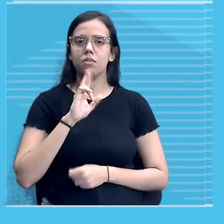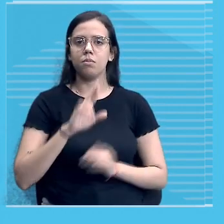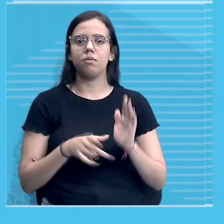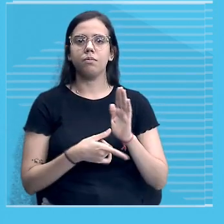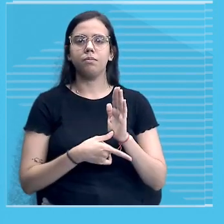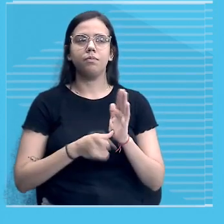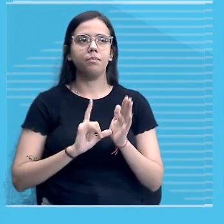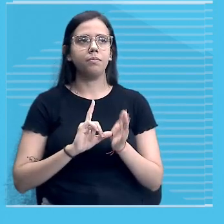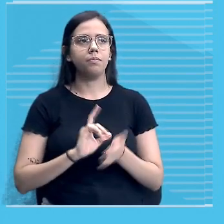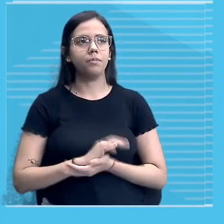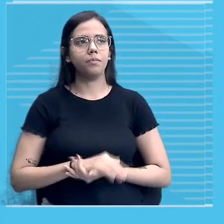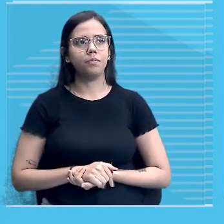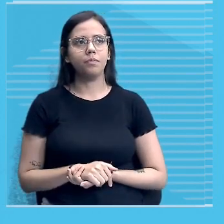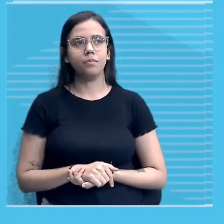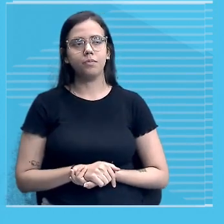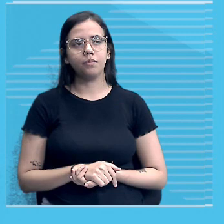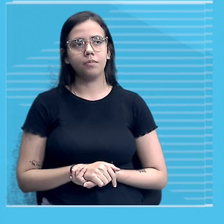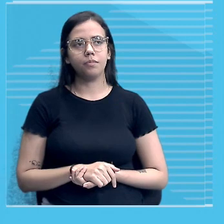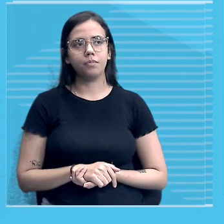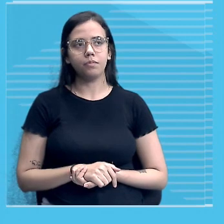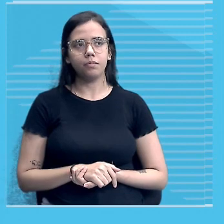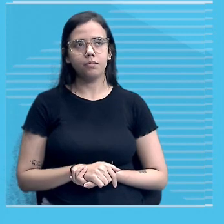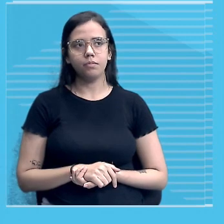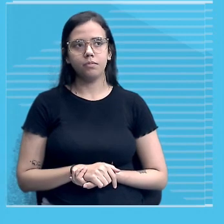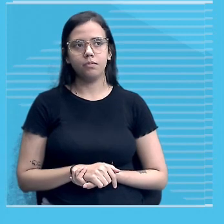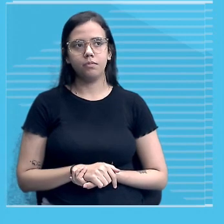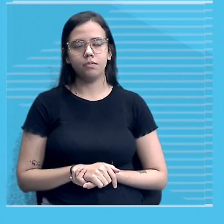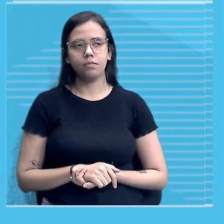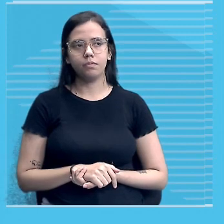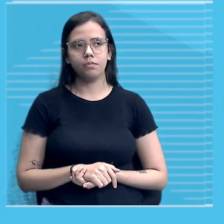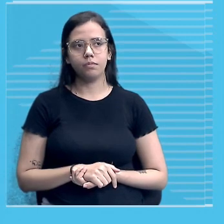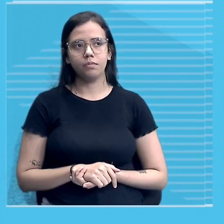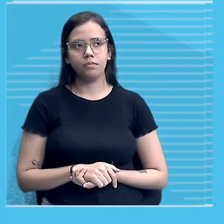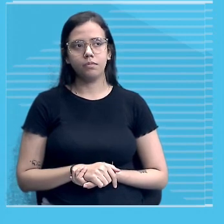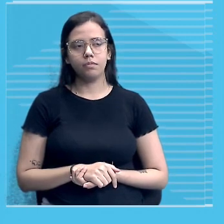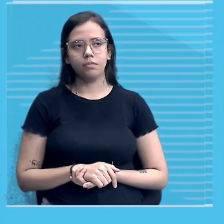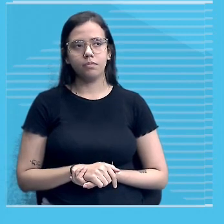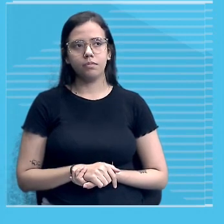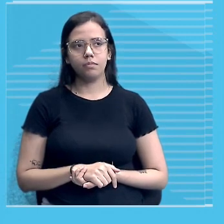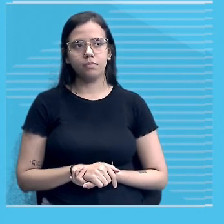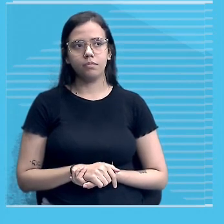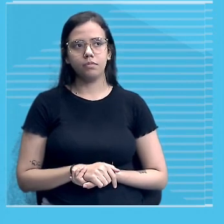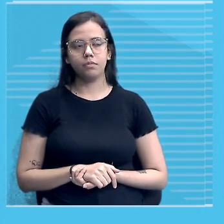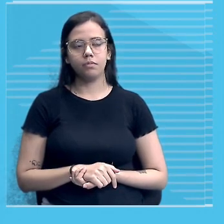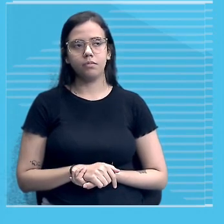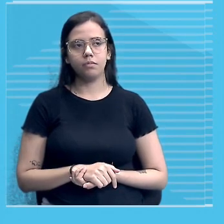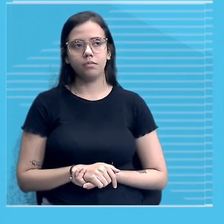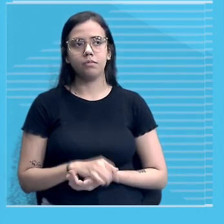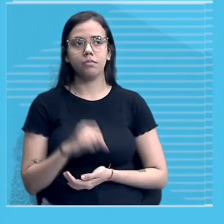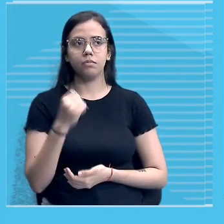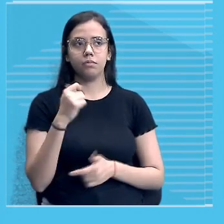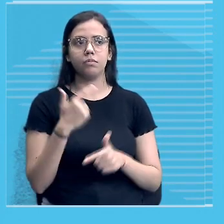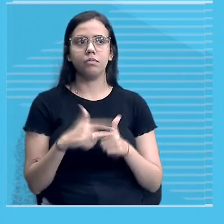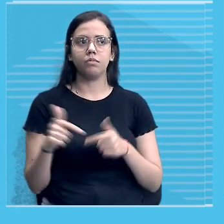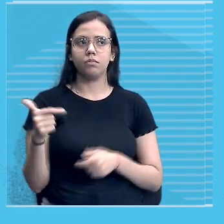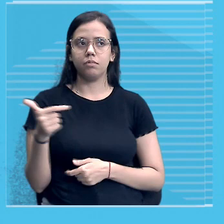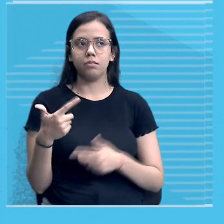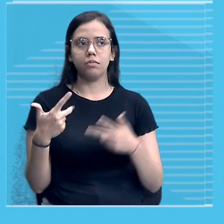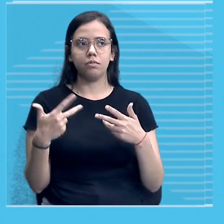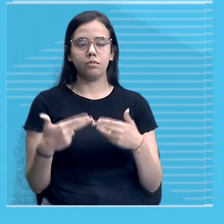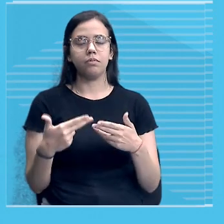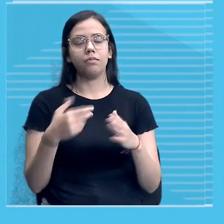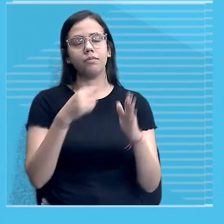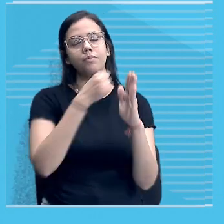pai é já vou faturar o oito ó e oito vou dividir por 2 que dá quatro que por